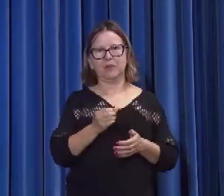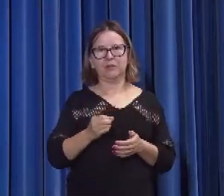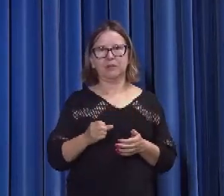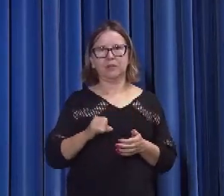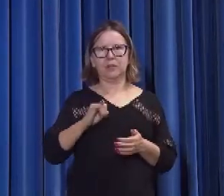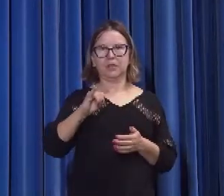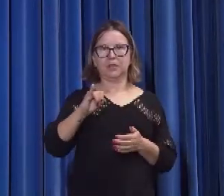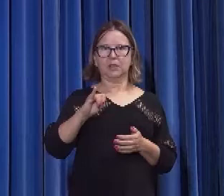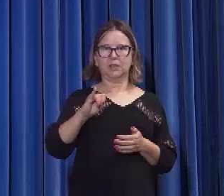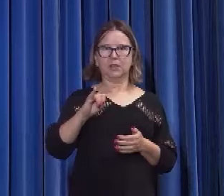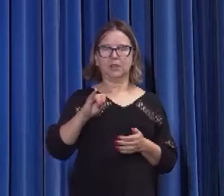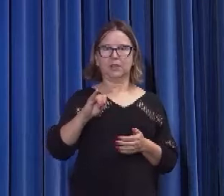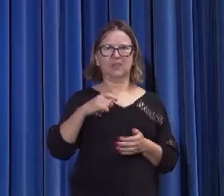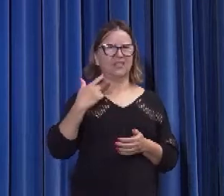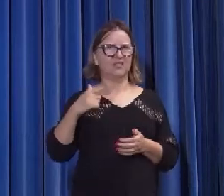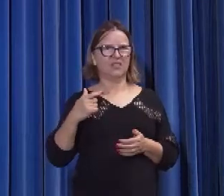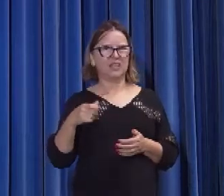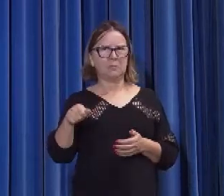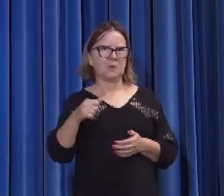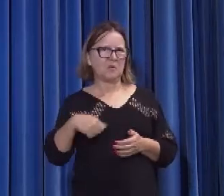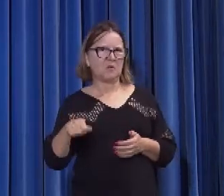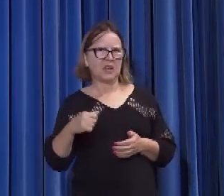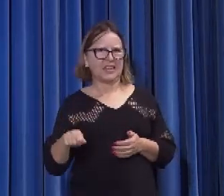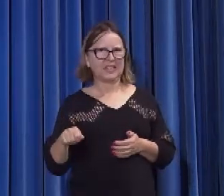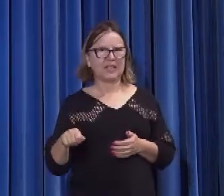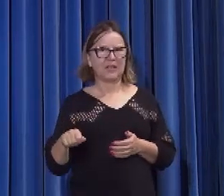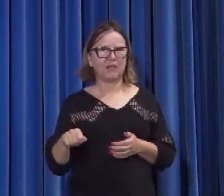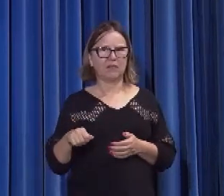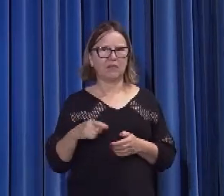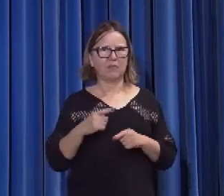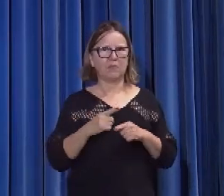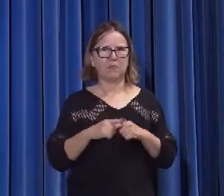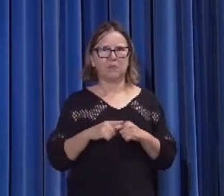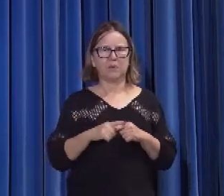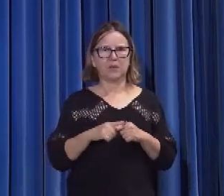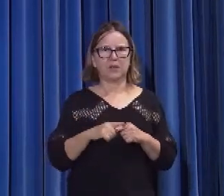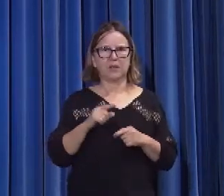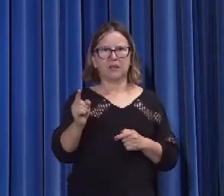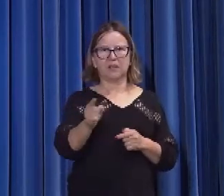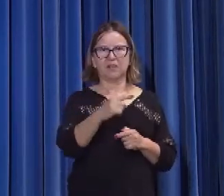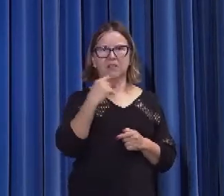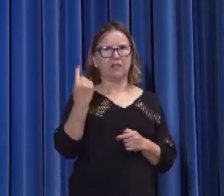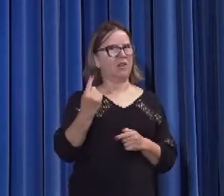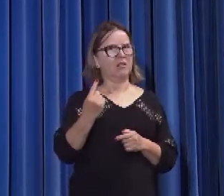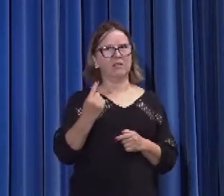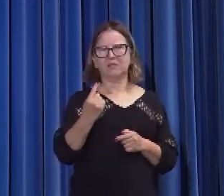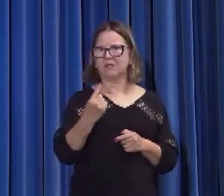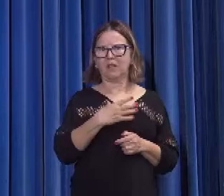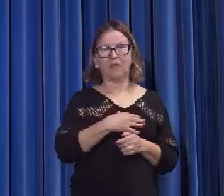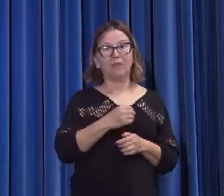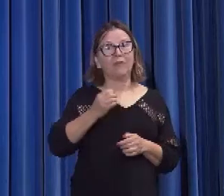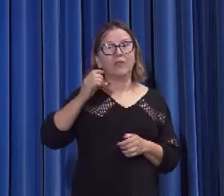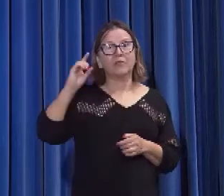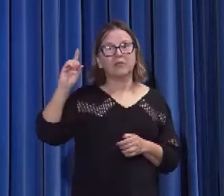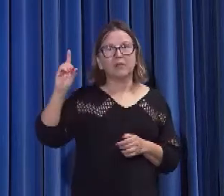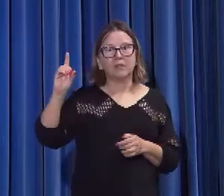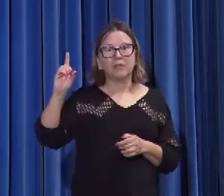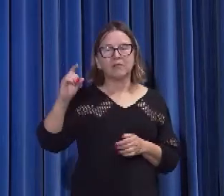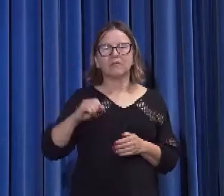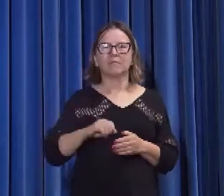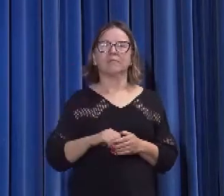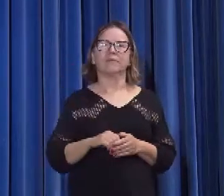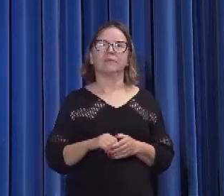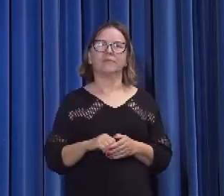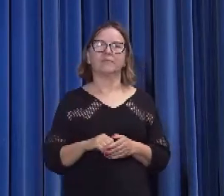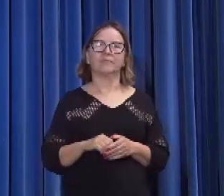porque nós não somos filhos. Esse é o sentido da perseverança na dificuldade. Se estamos